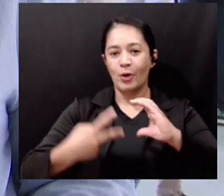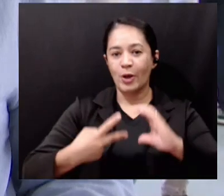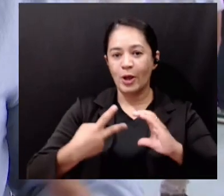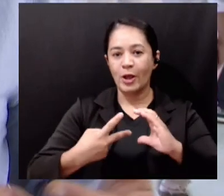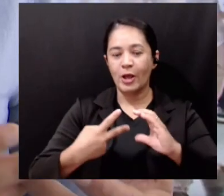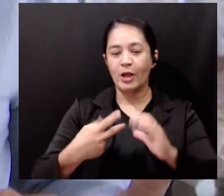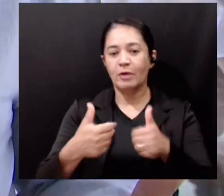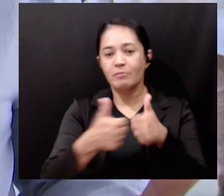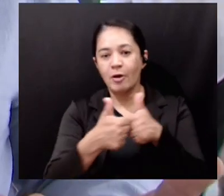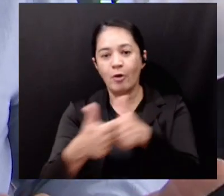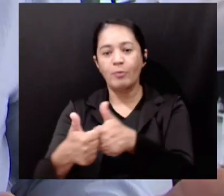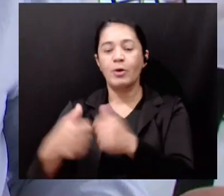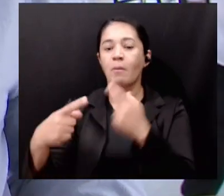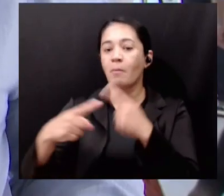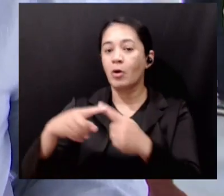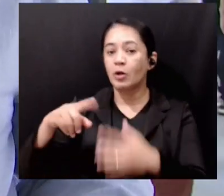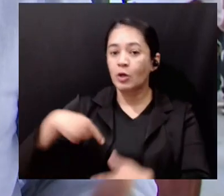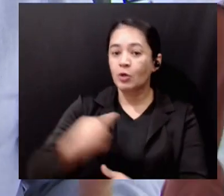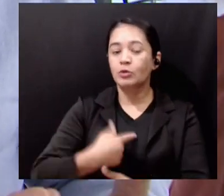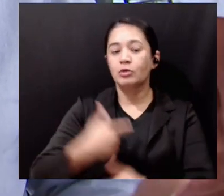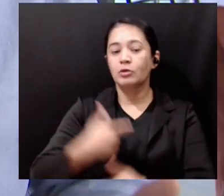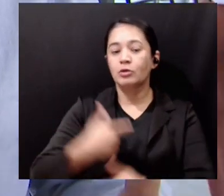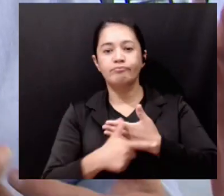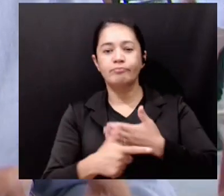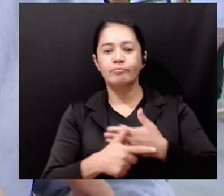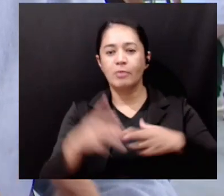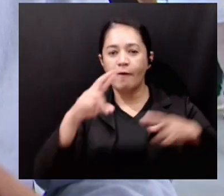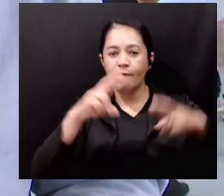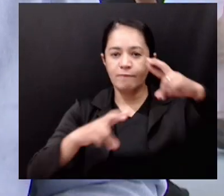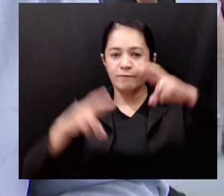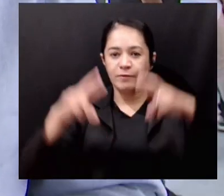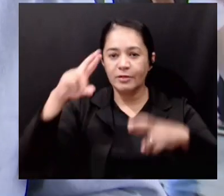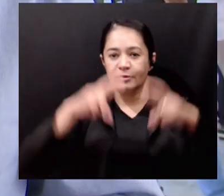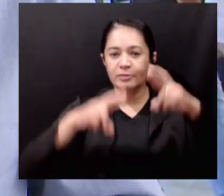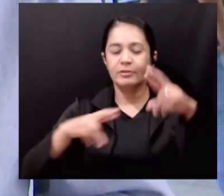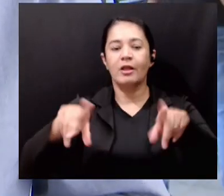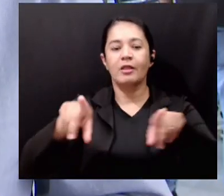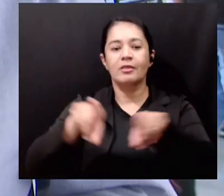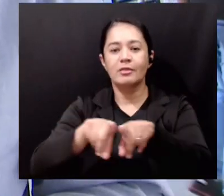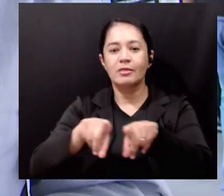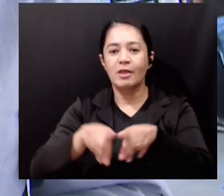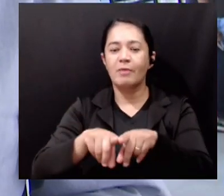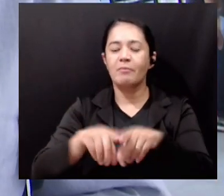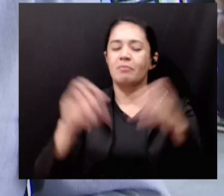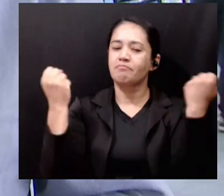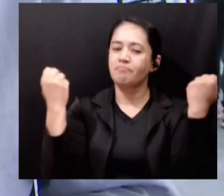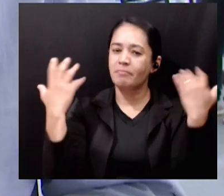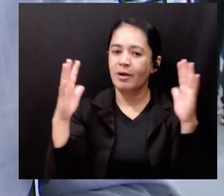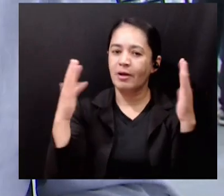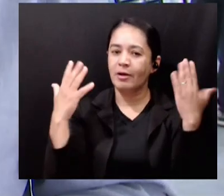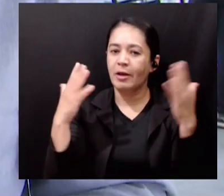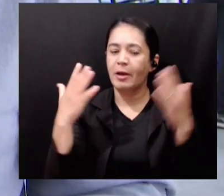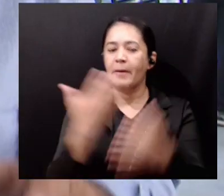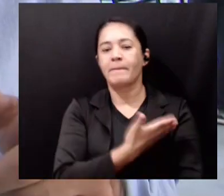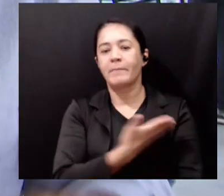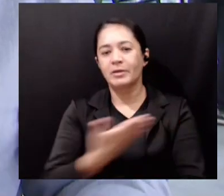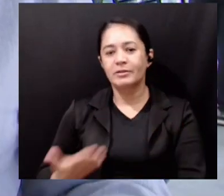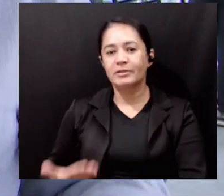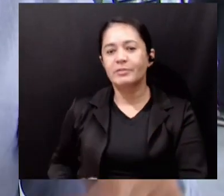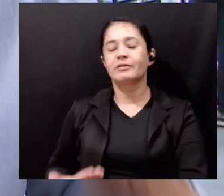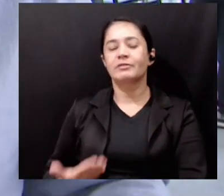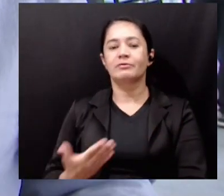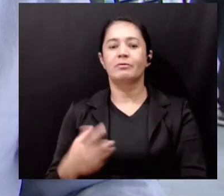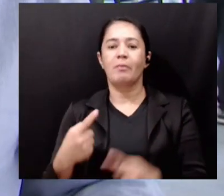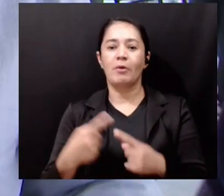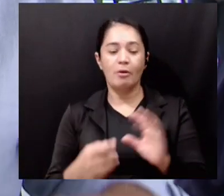fiscalizar, e falar, parabenizar o governo, a INDEC, Secretaria de Infraestrutura, por essa realização que